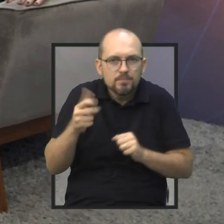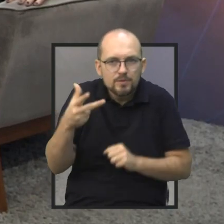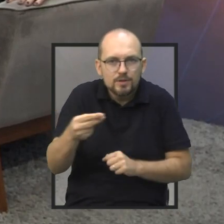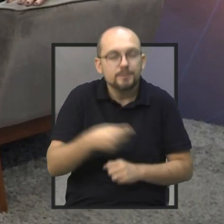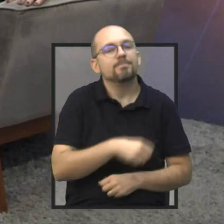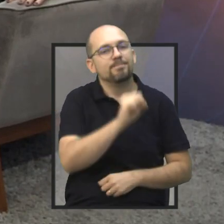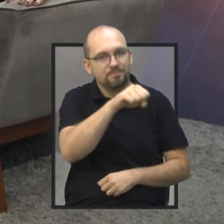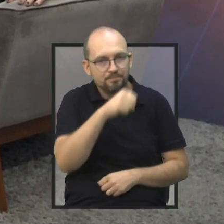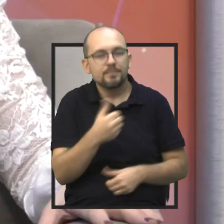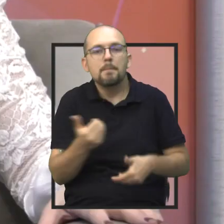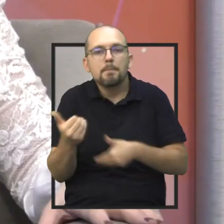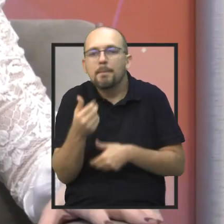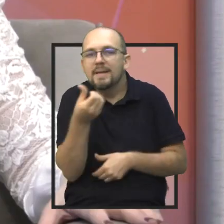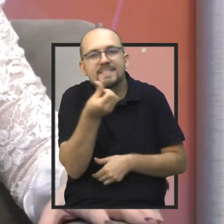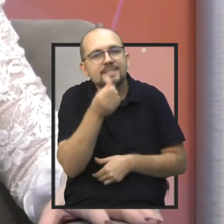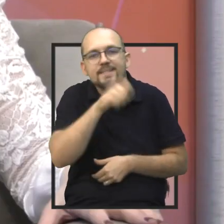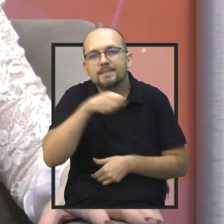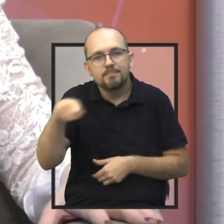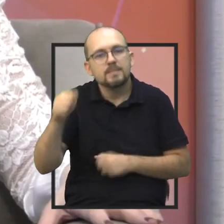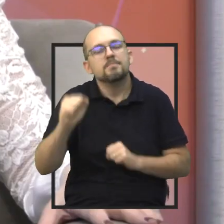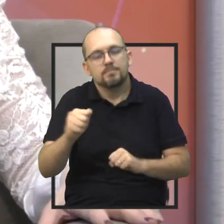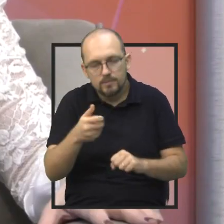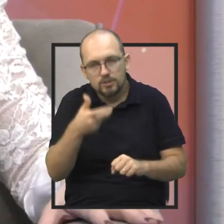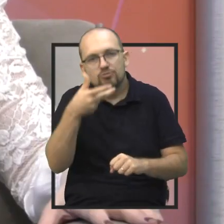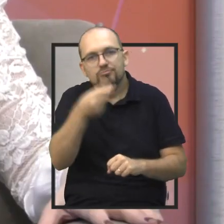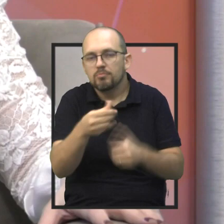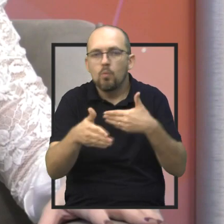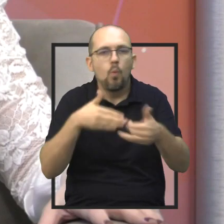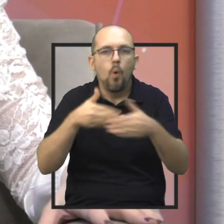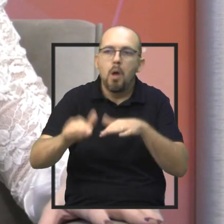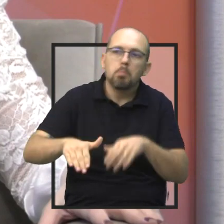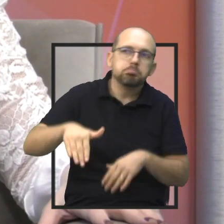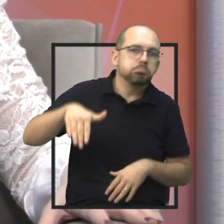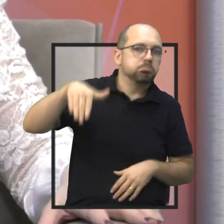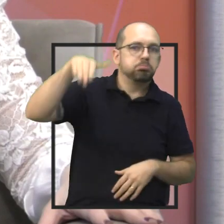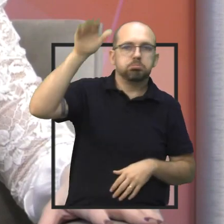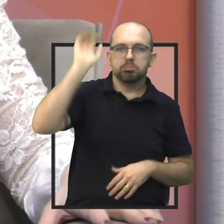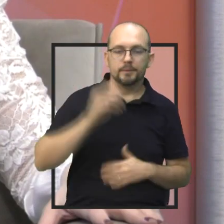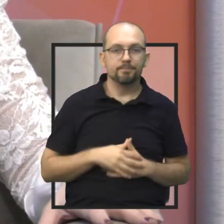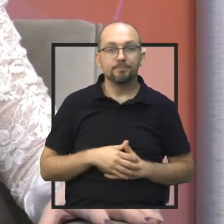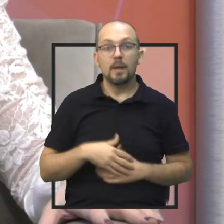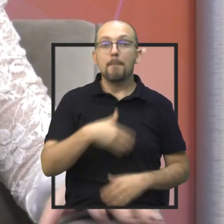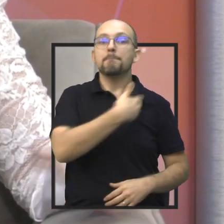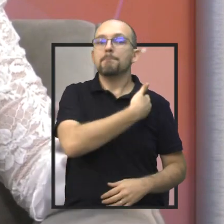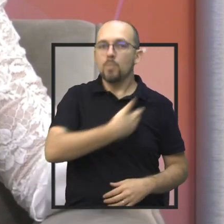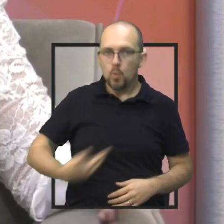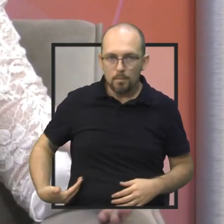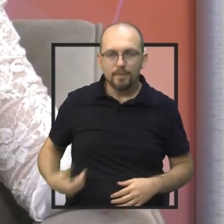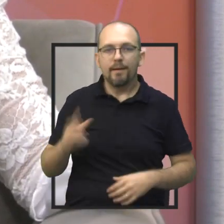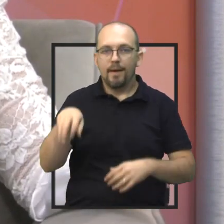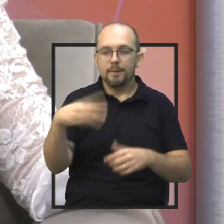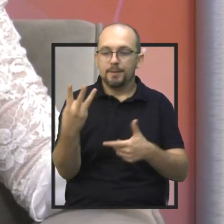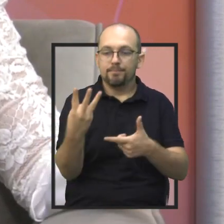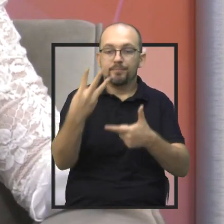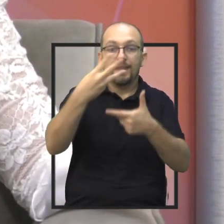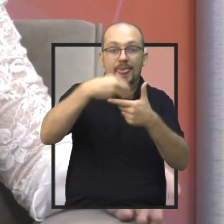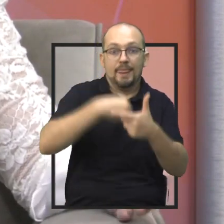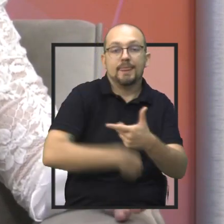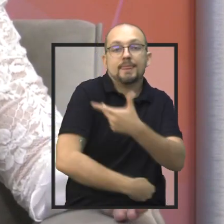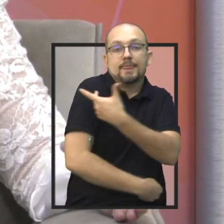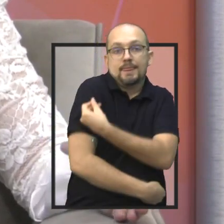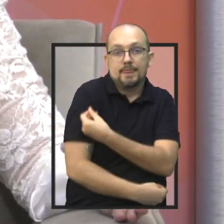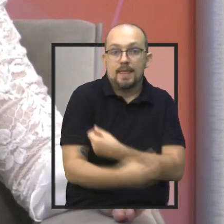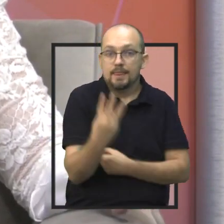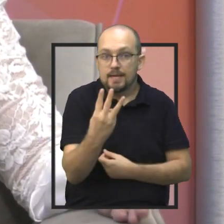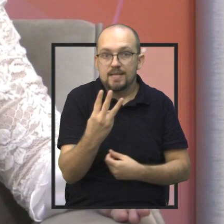6 meses de vida para qualquer faixa etária, tá? Na rede pública ela é disponível, né, a trivalente. Esse